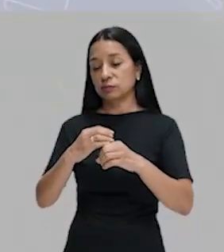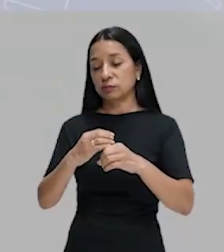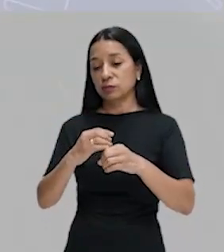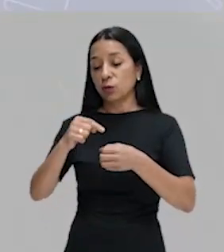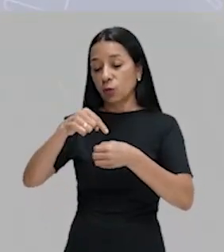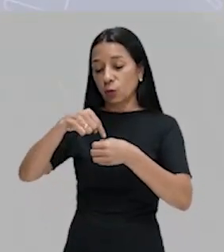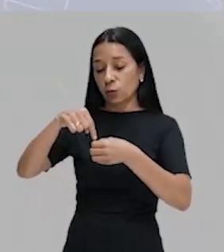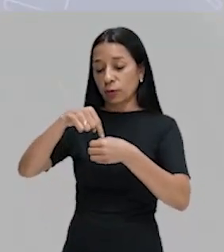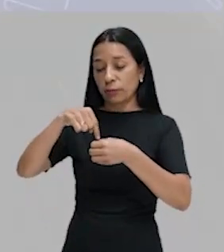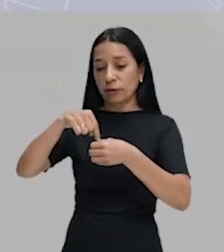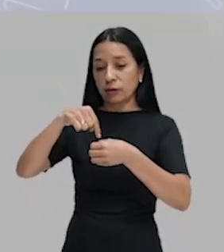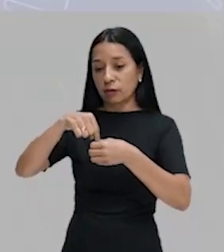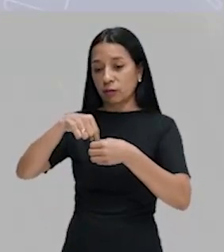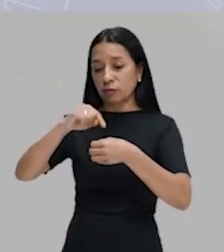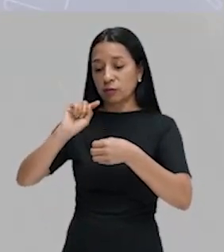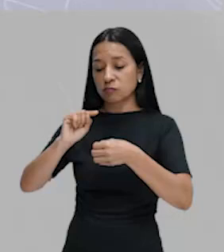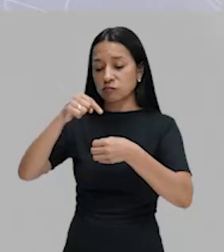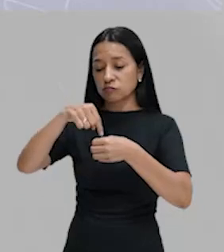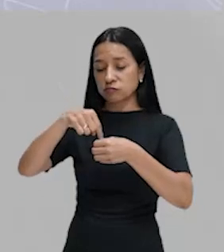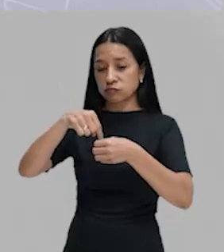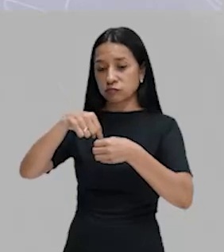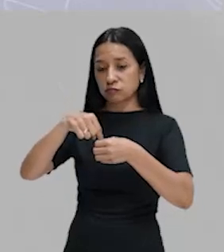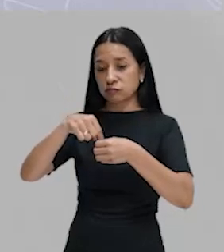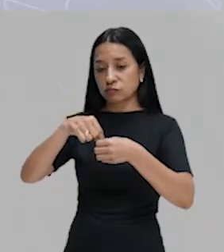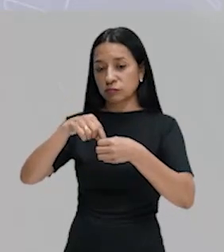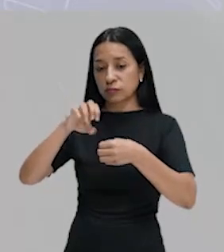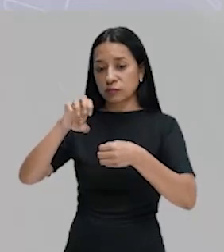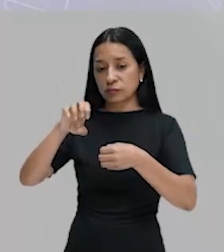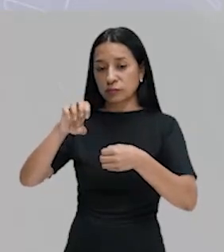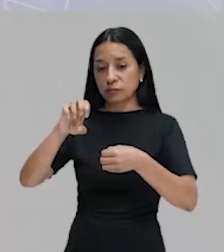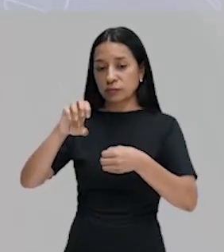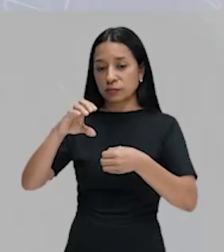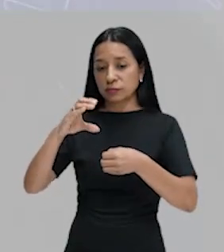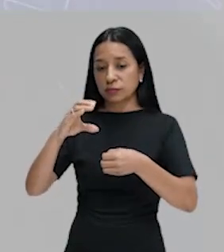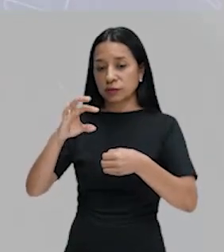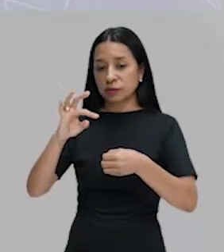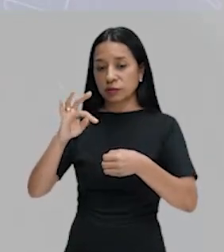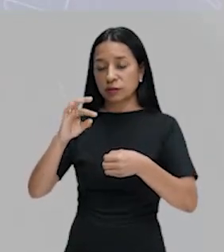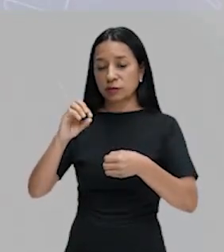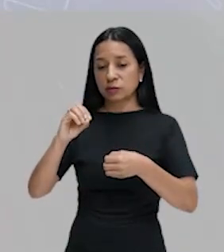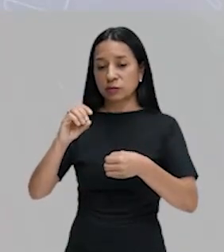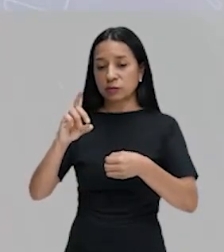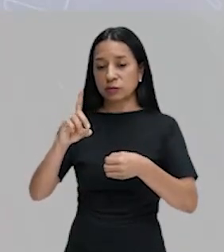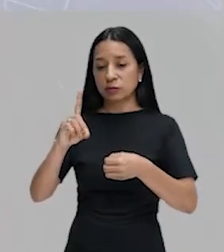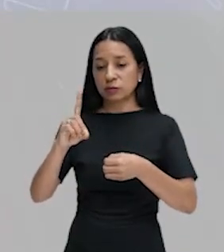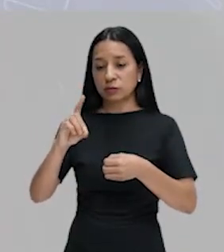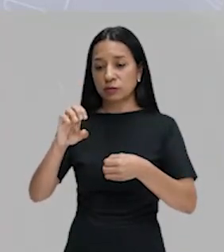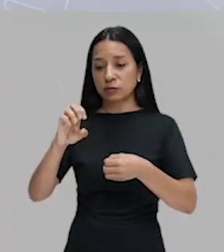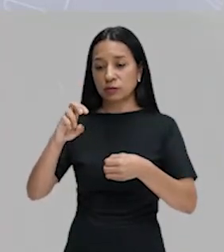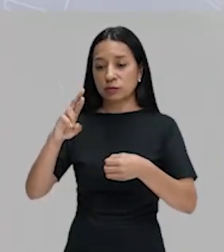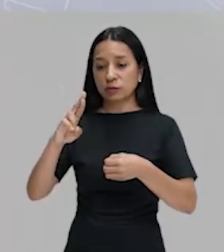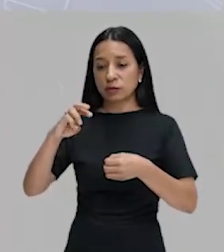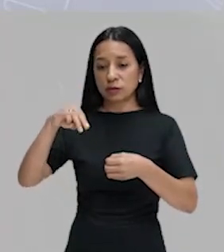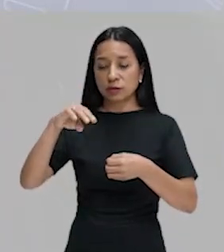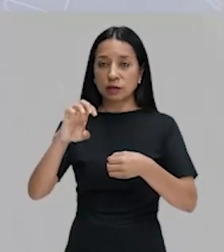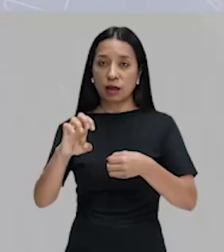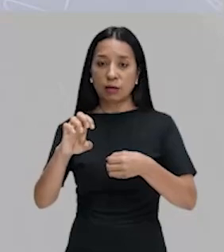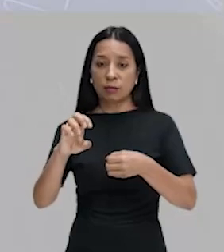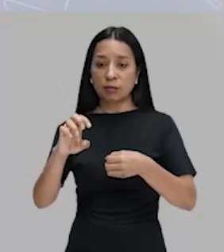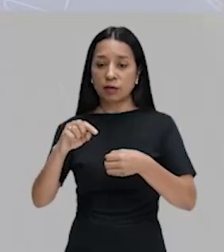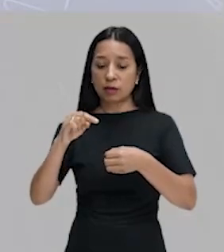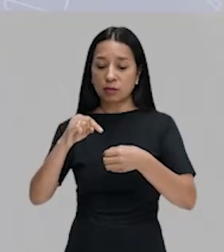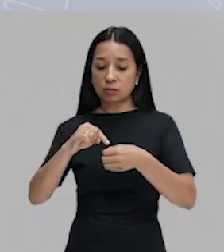mais externa é o ectoderme. E o folheto que fica na parte de